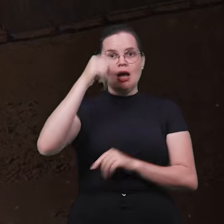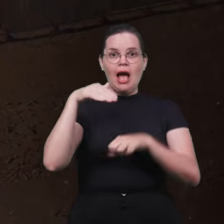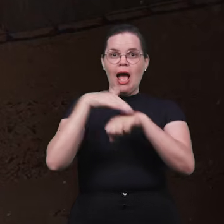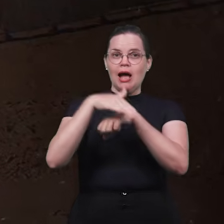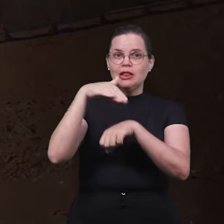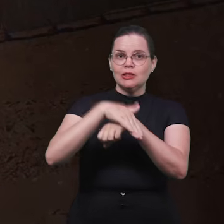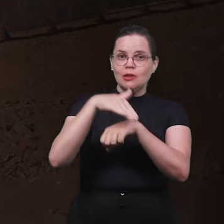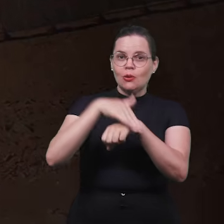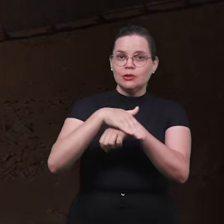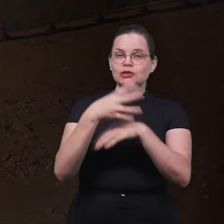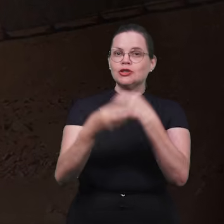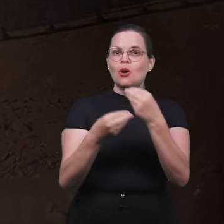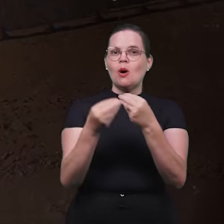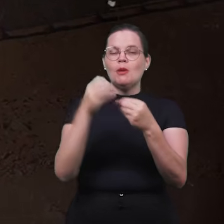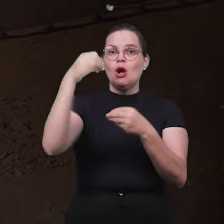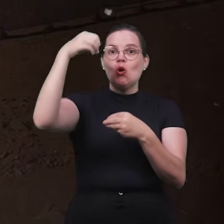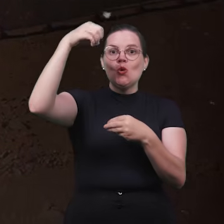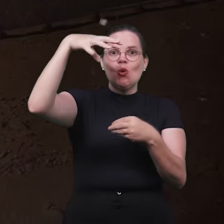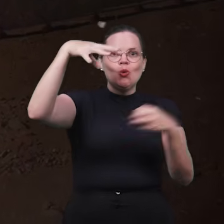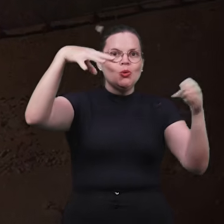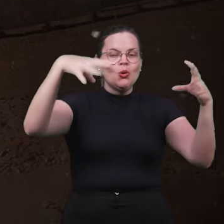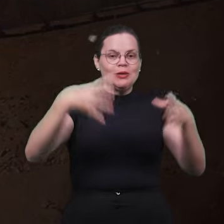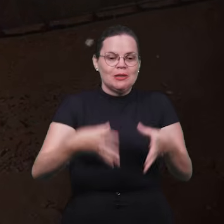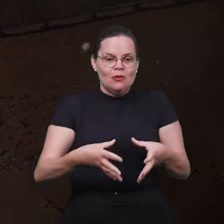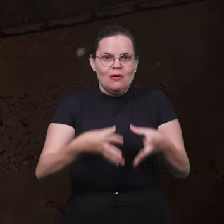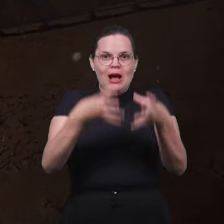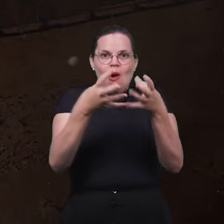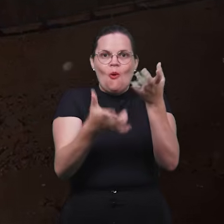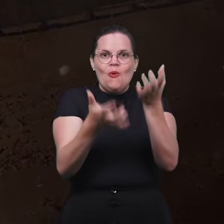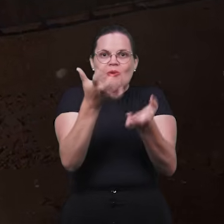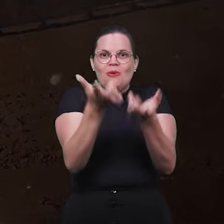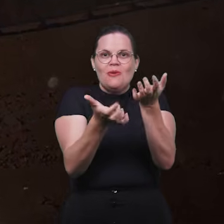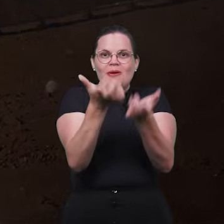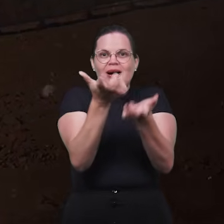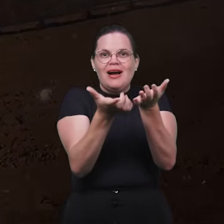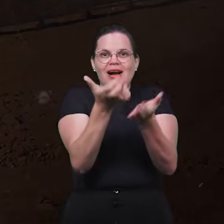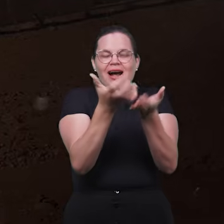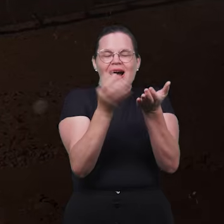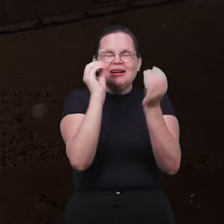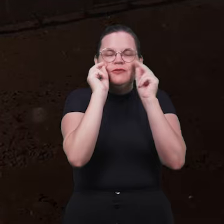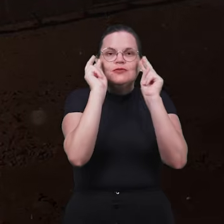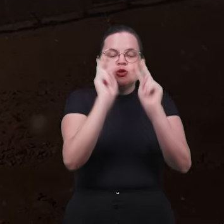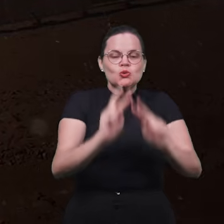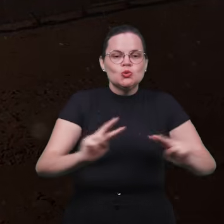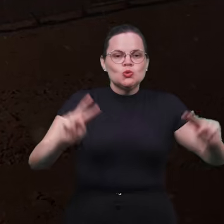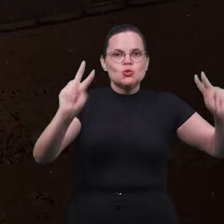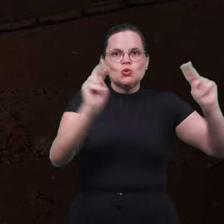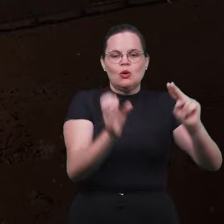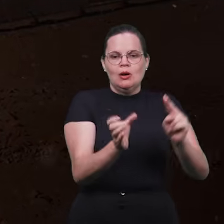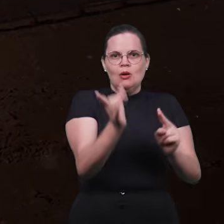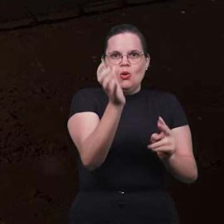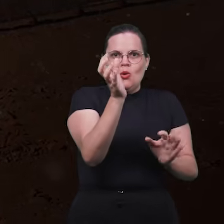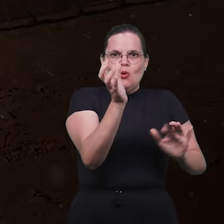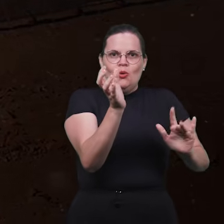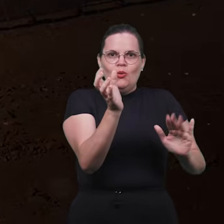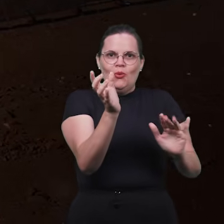noite, era a luz que os guiava, iluminando a caminhada deles e dando-lhes o calor